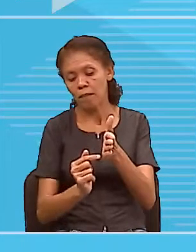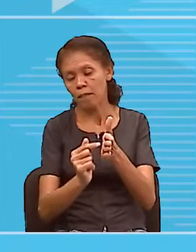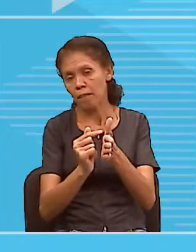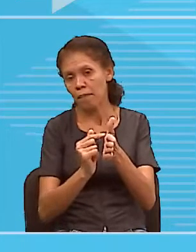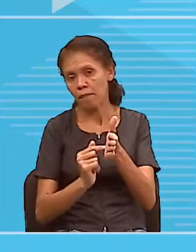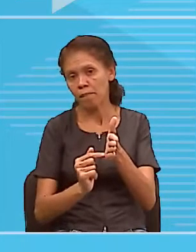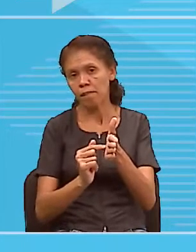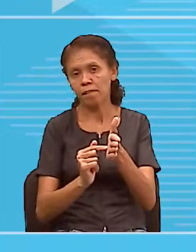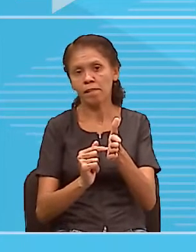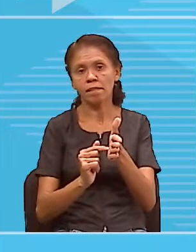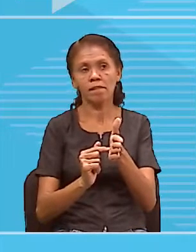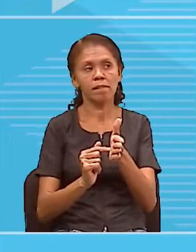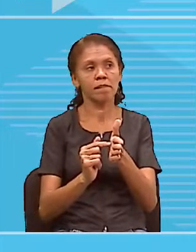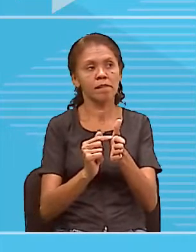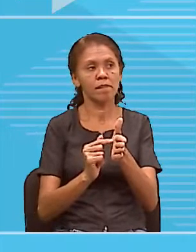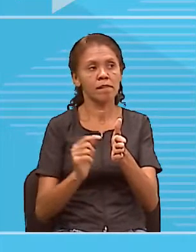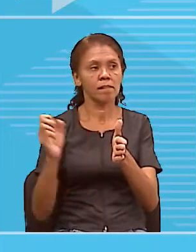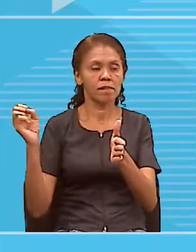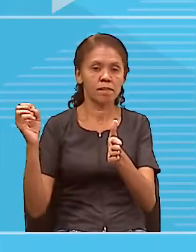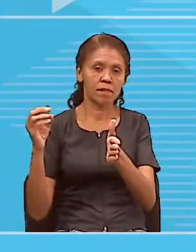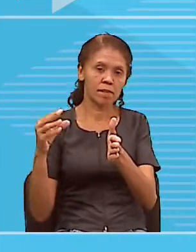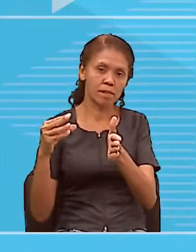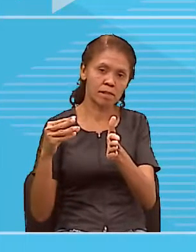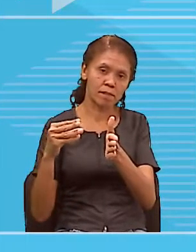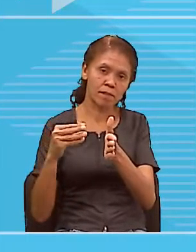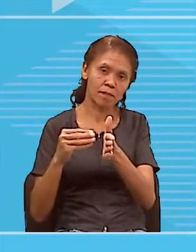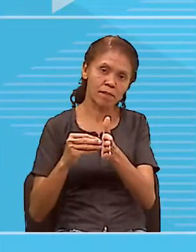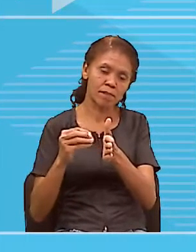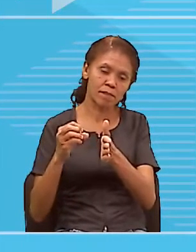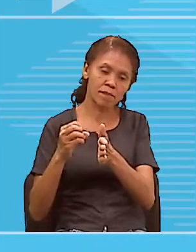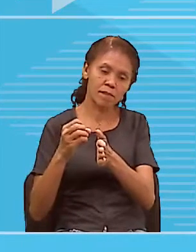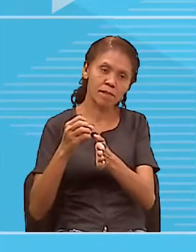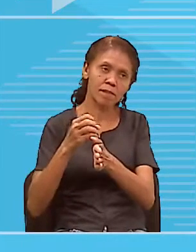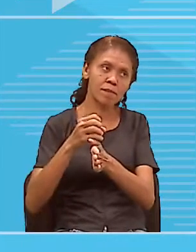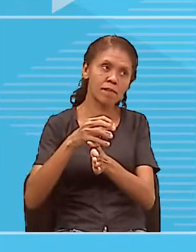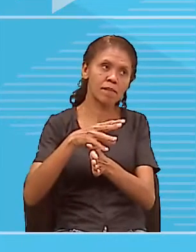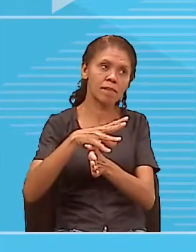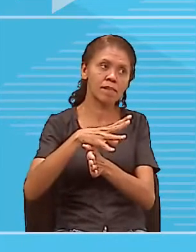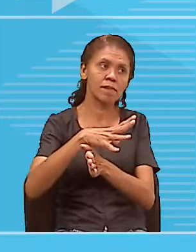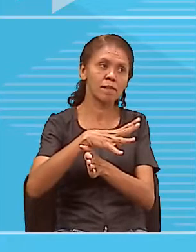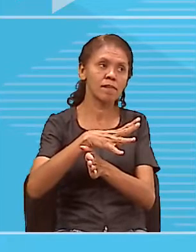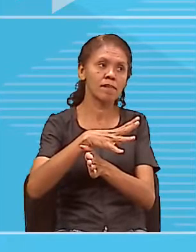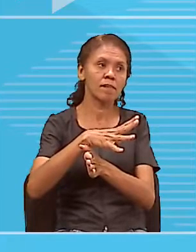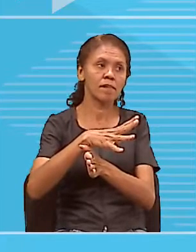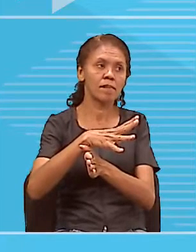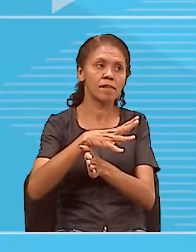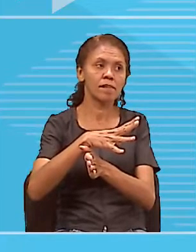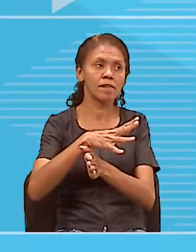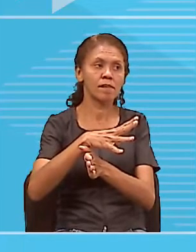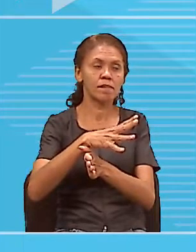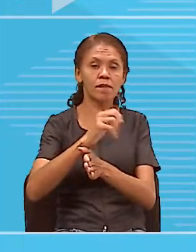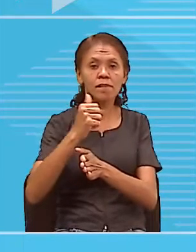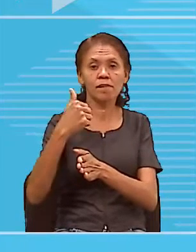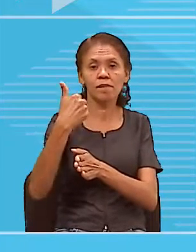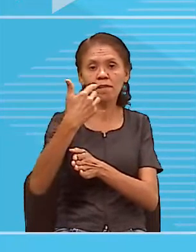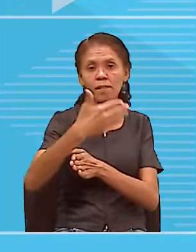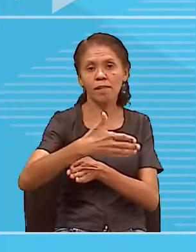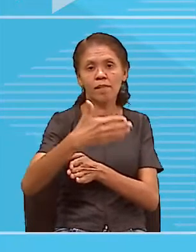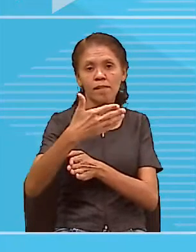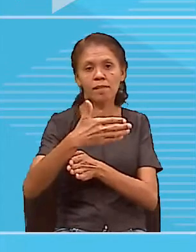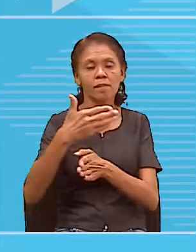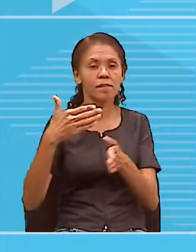A ideia era de que a luz ia passar por esse buraquinho e ia formar lá no outro